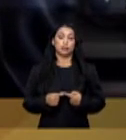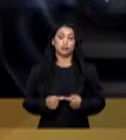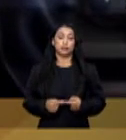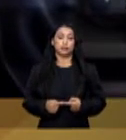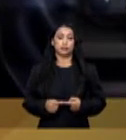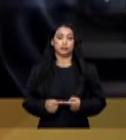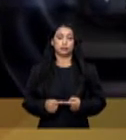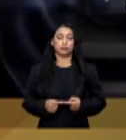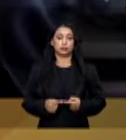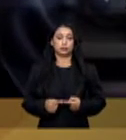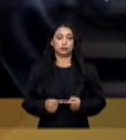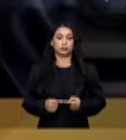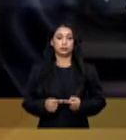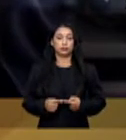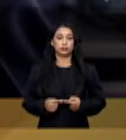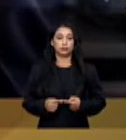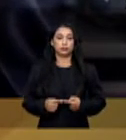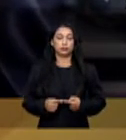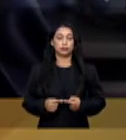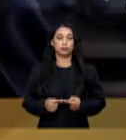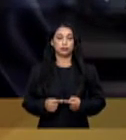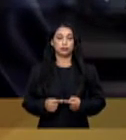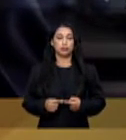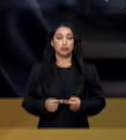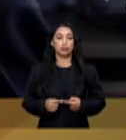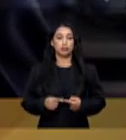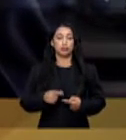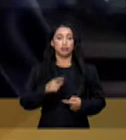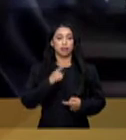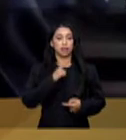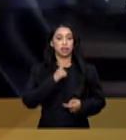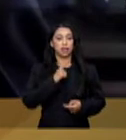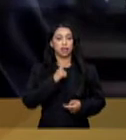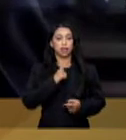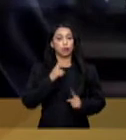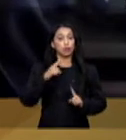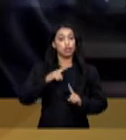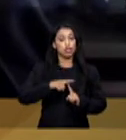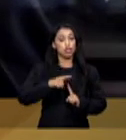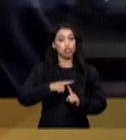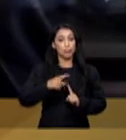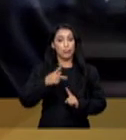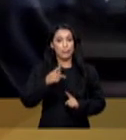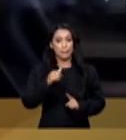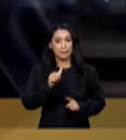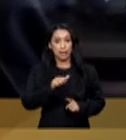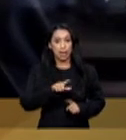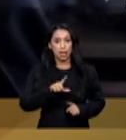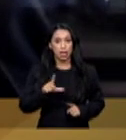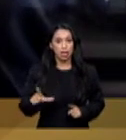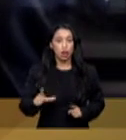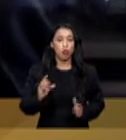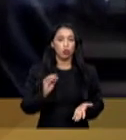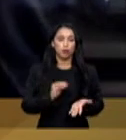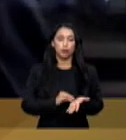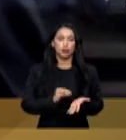como pretende o réu, a inaplicabilidade do tipo penal por falta de